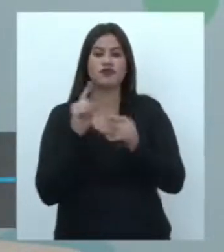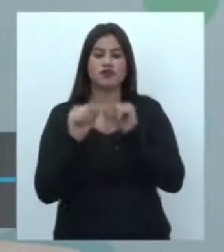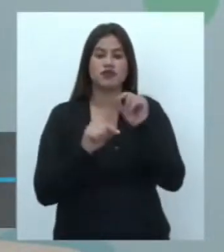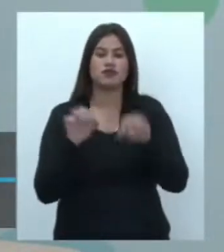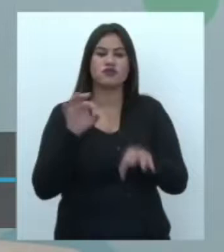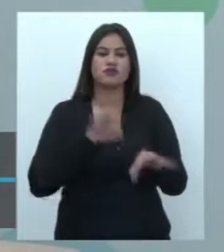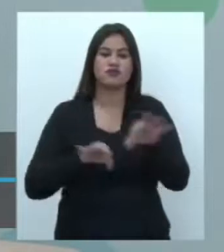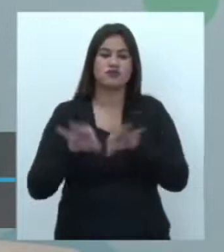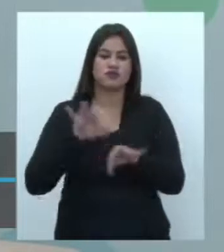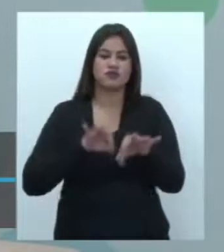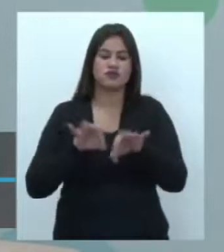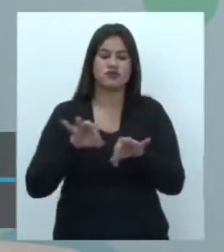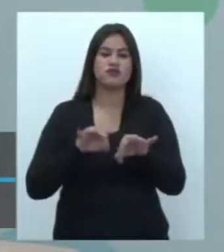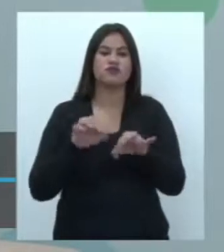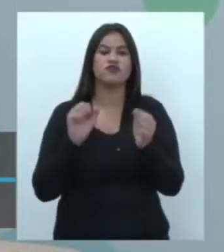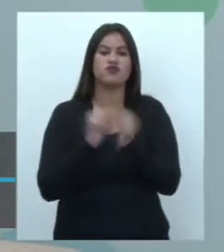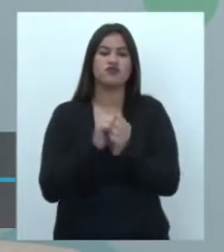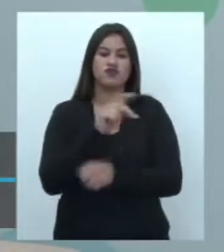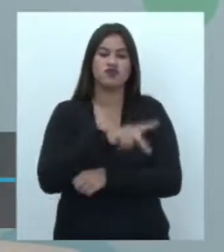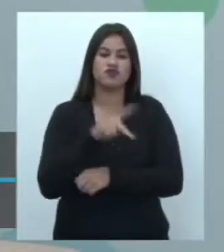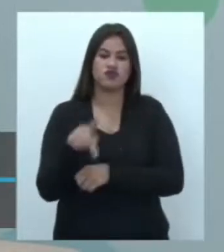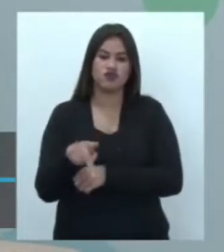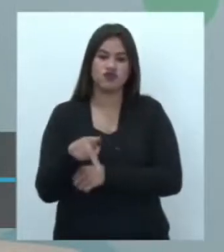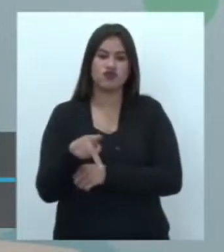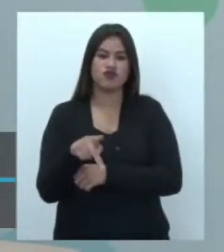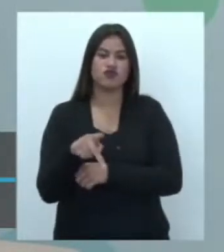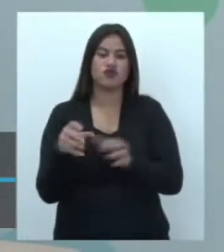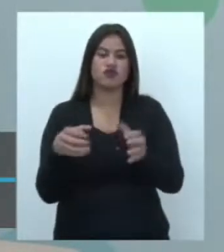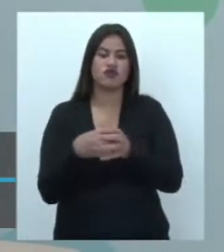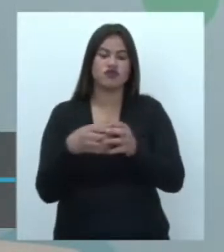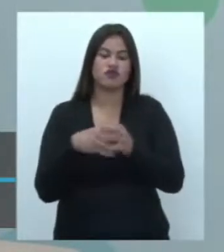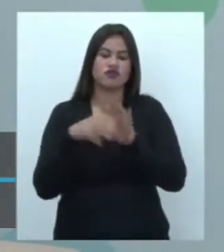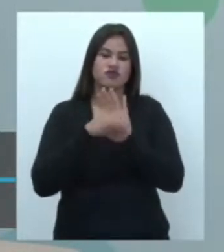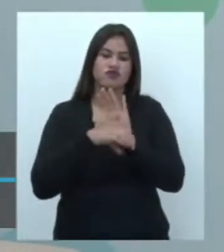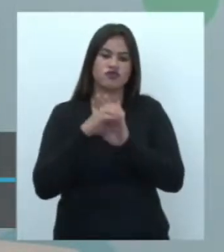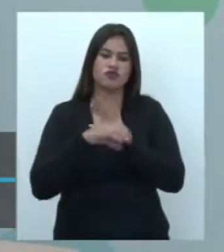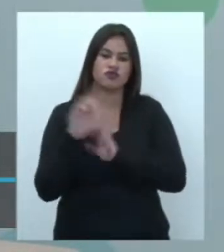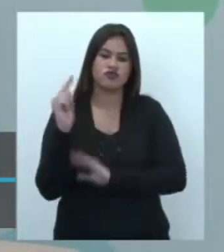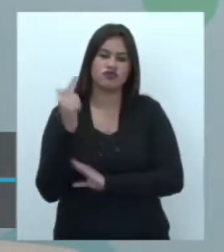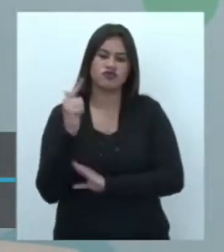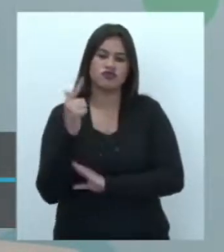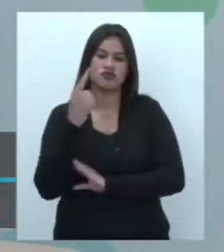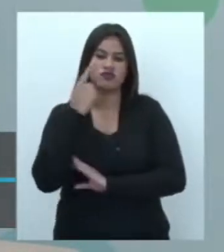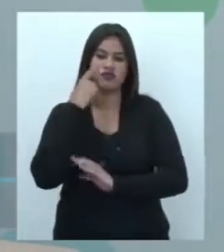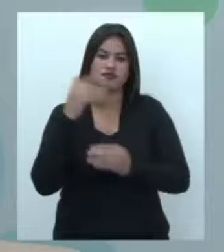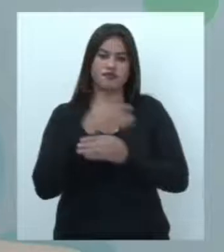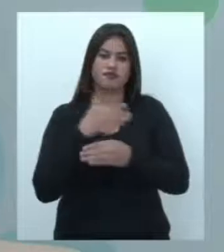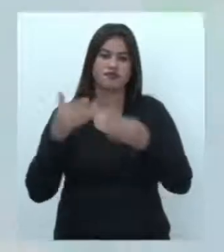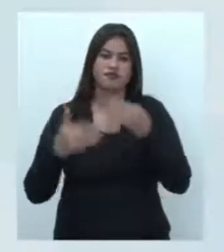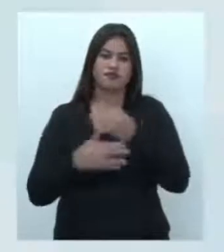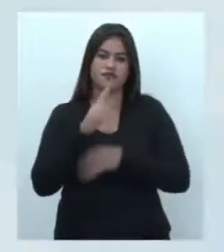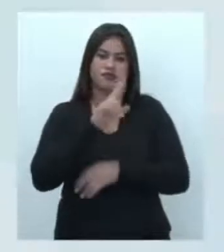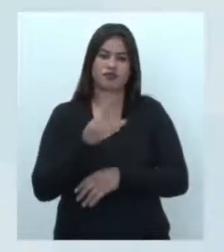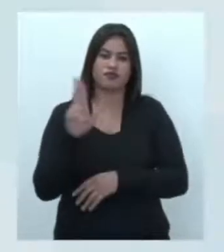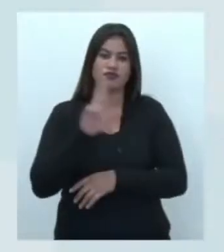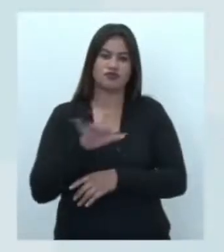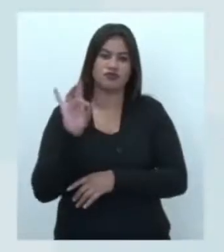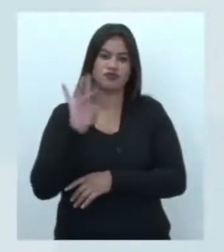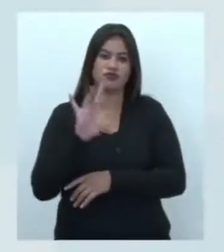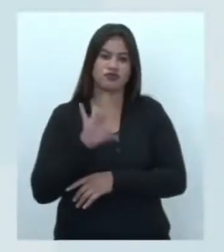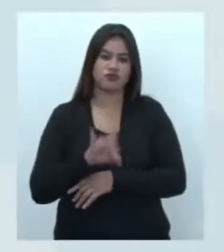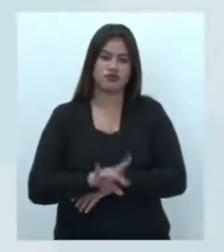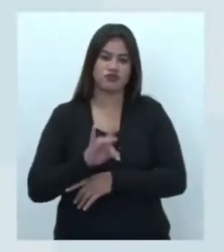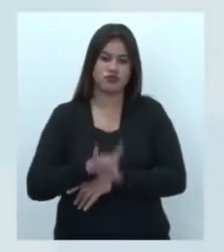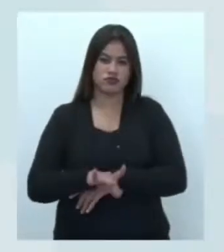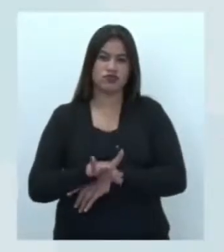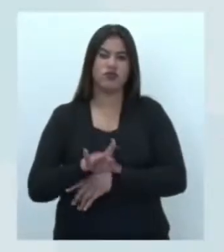colaboração de vários professores, de professores que compõem a equipe curricular de Geografia. Vai aparecer aí para vocês na tela acompanhar. Tem a